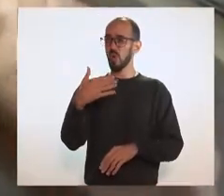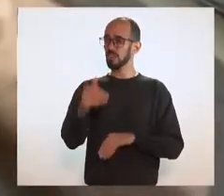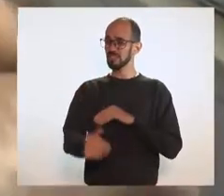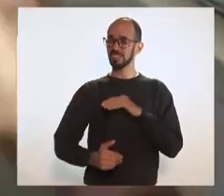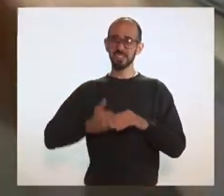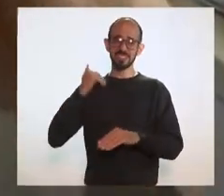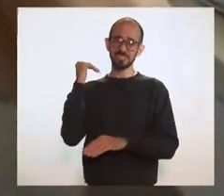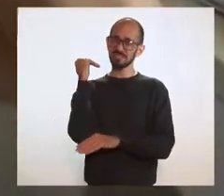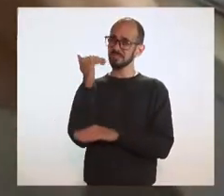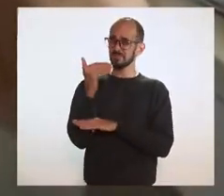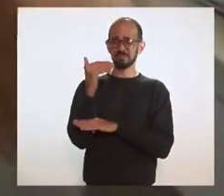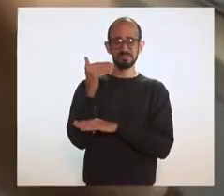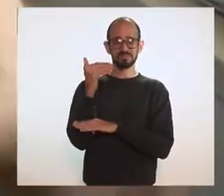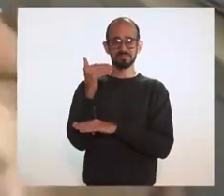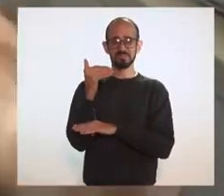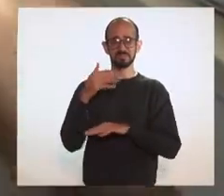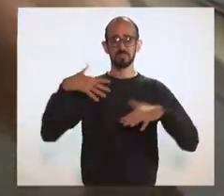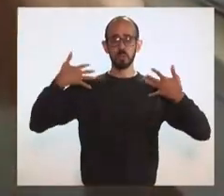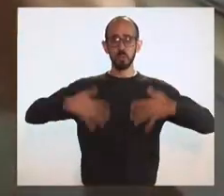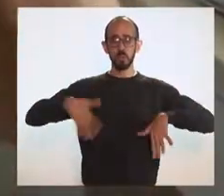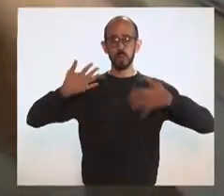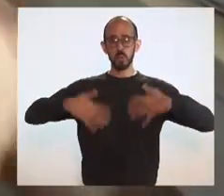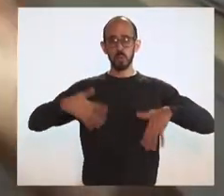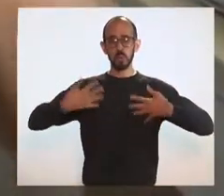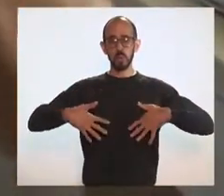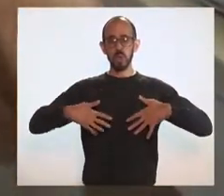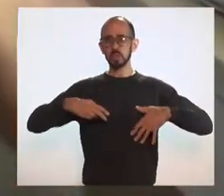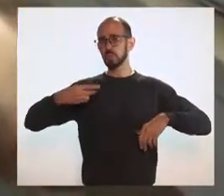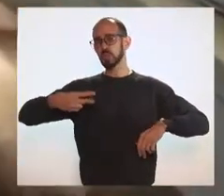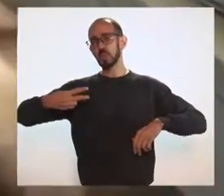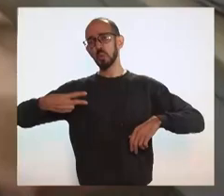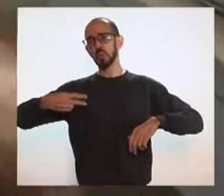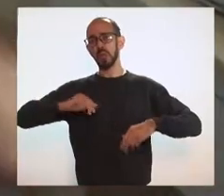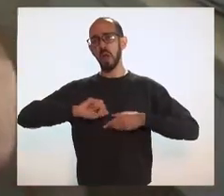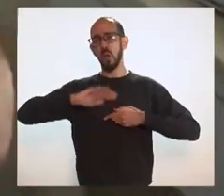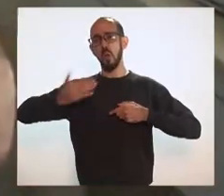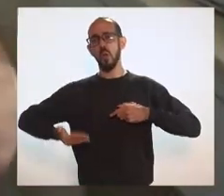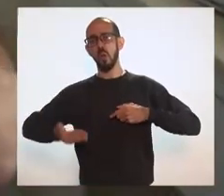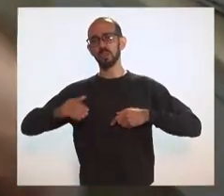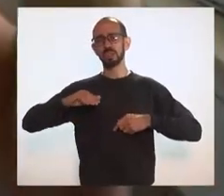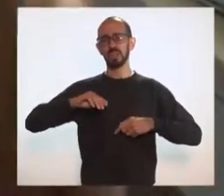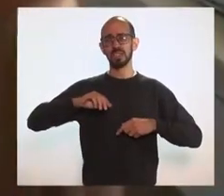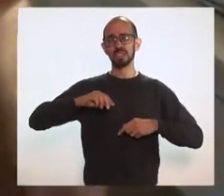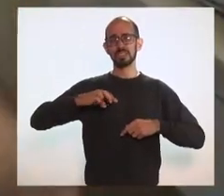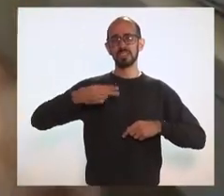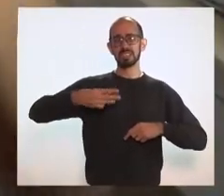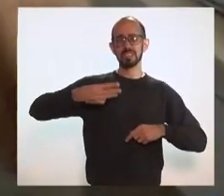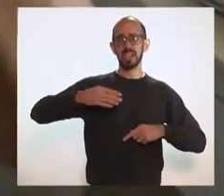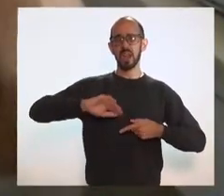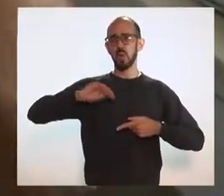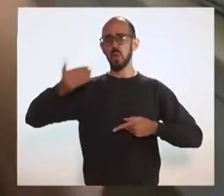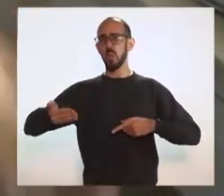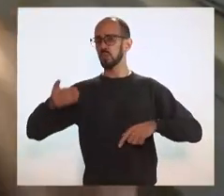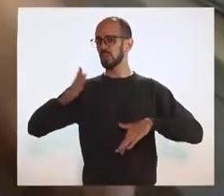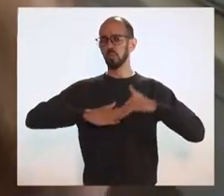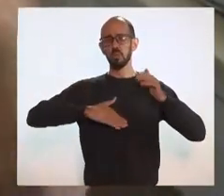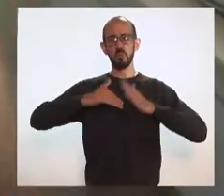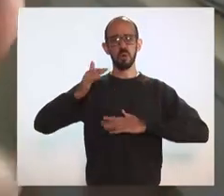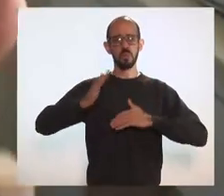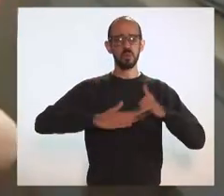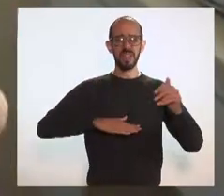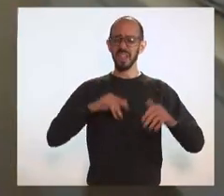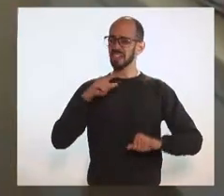picos. Se chama segunda onda, terceira onda, quinta onda, pouco importa, nós estamos no pico